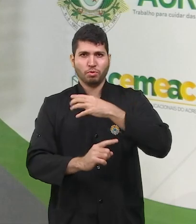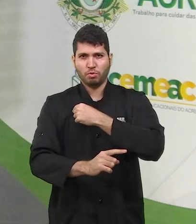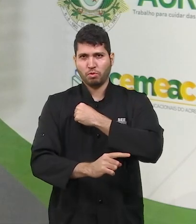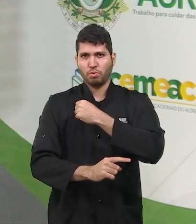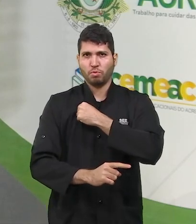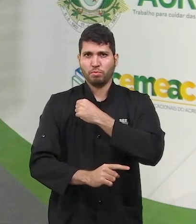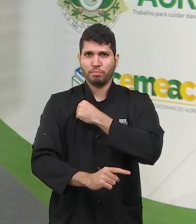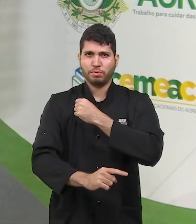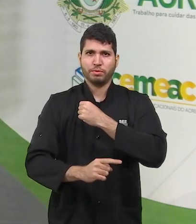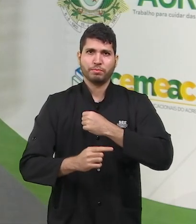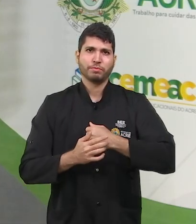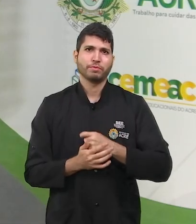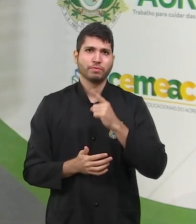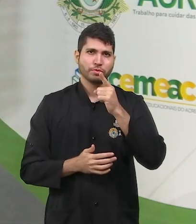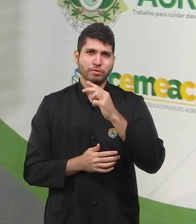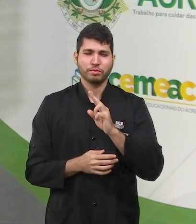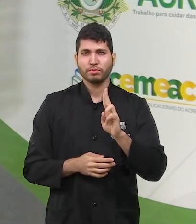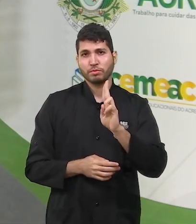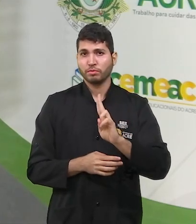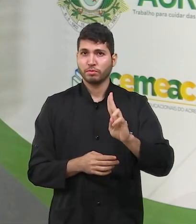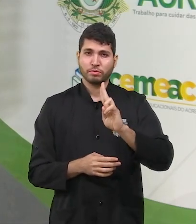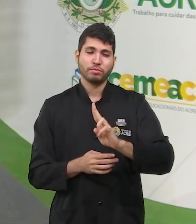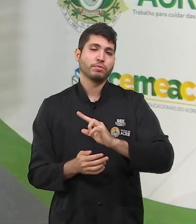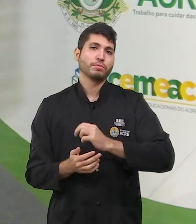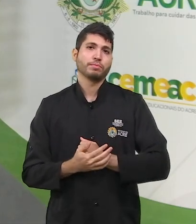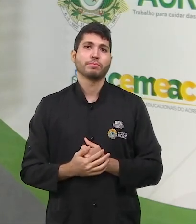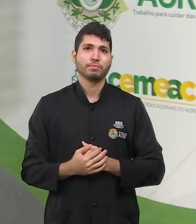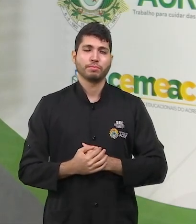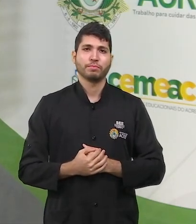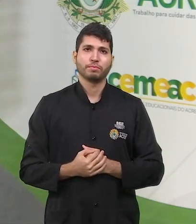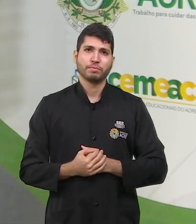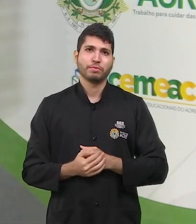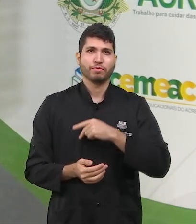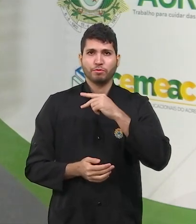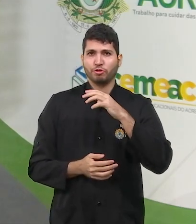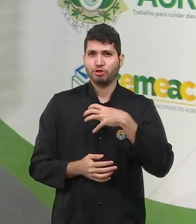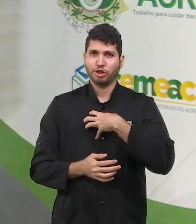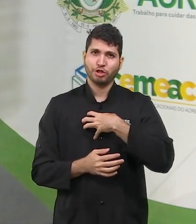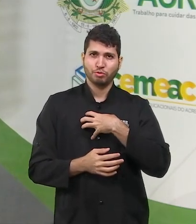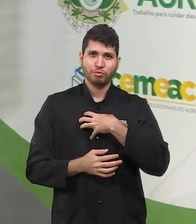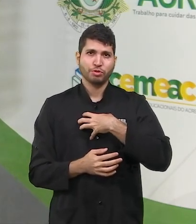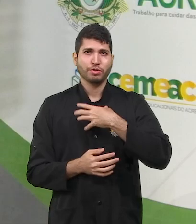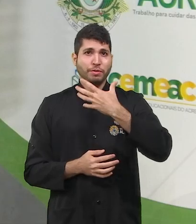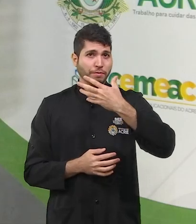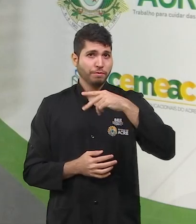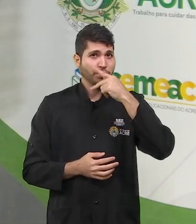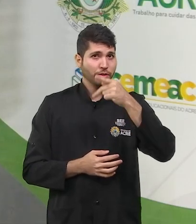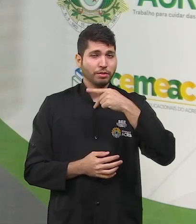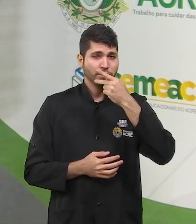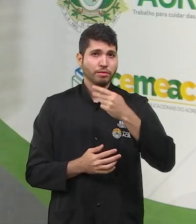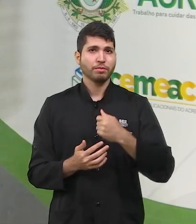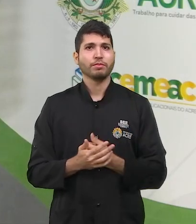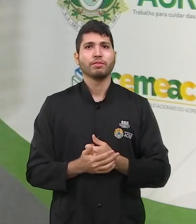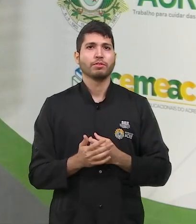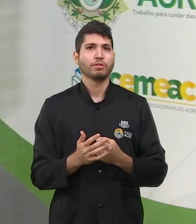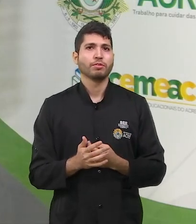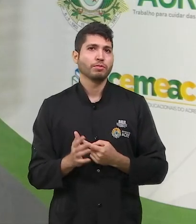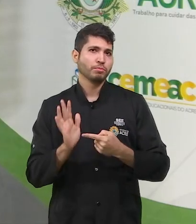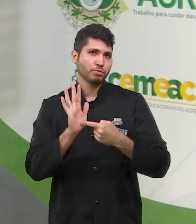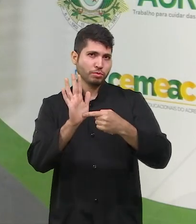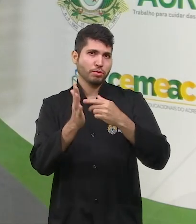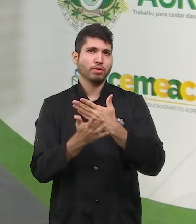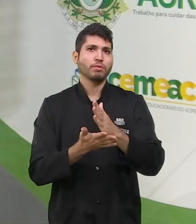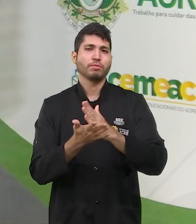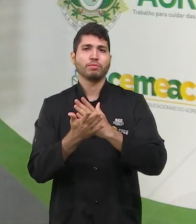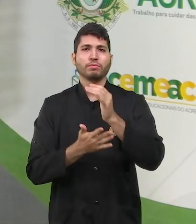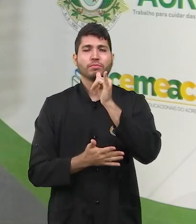seu comportamento e até mesmo da forma que você fala. E eu quero trazer aqui alguns exemplos dentro do que a gente